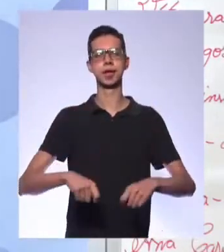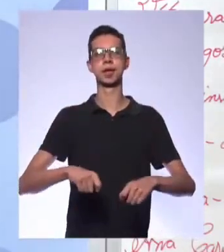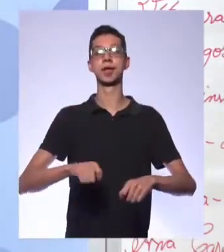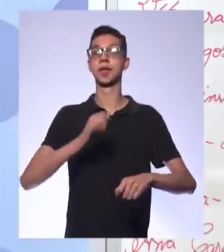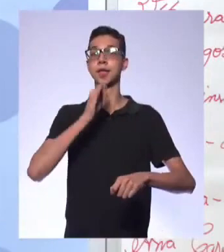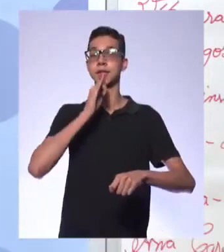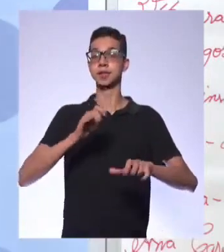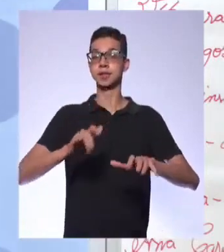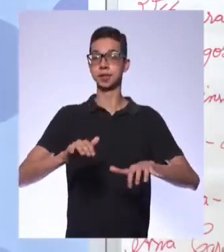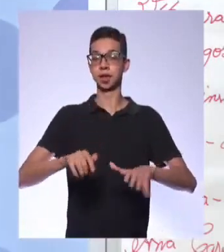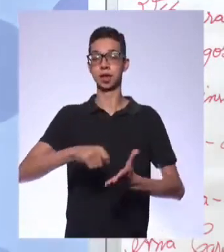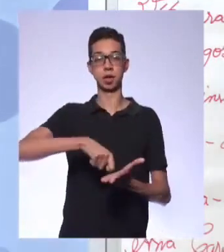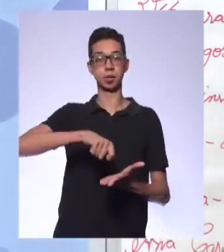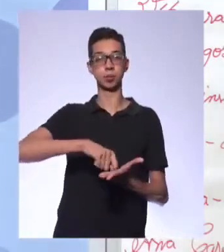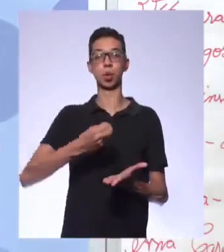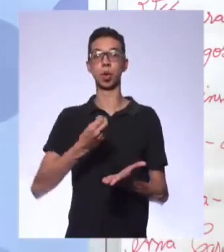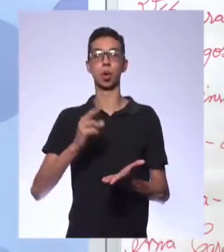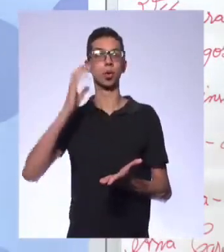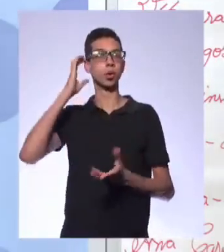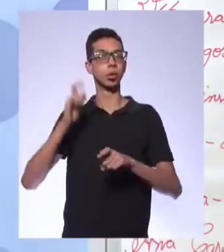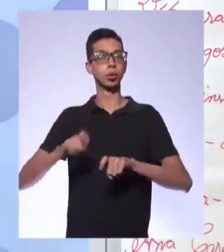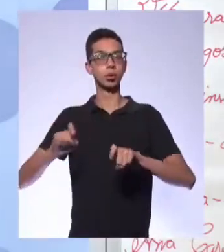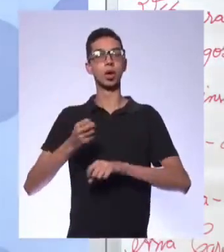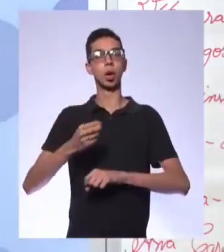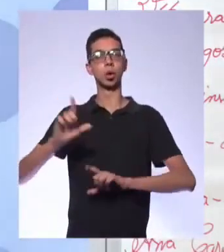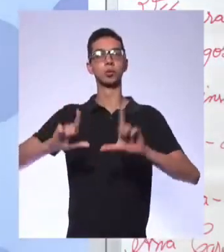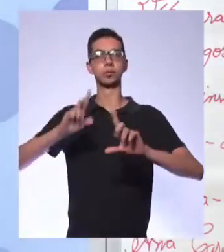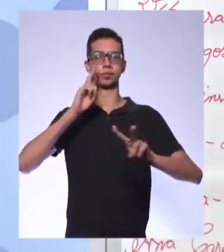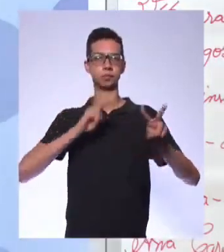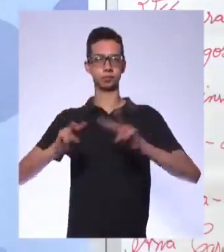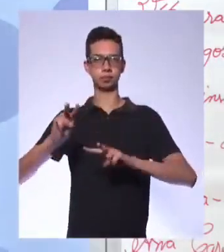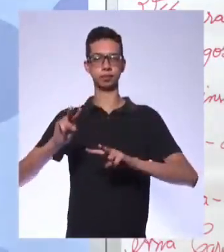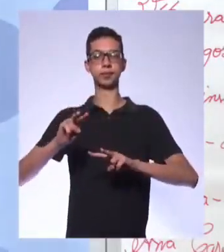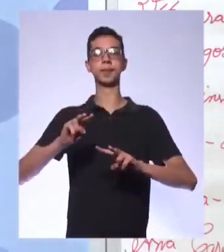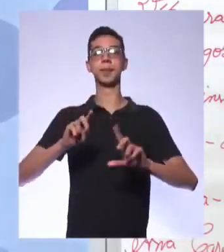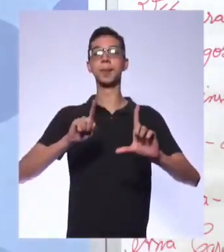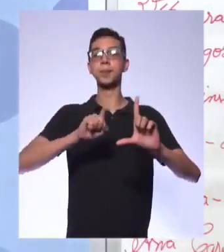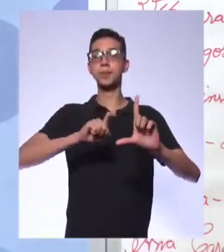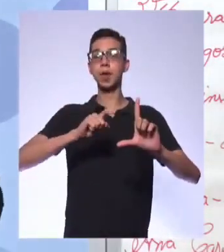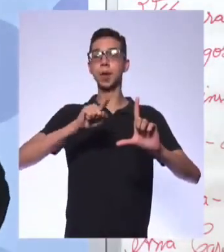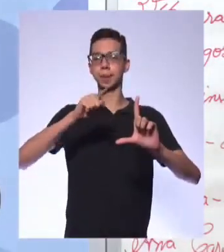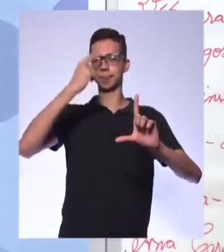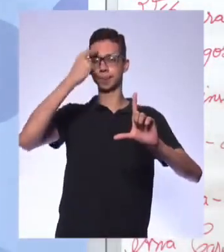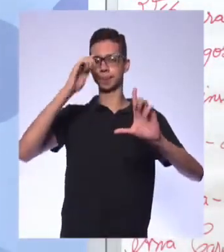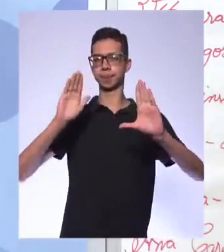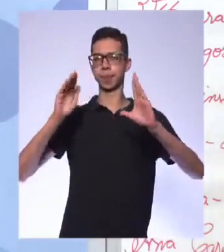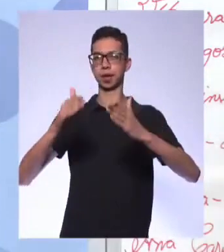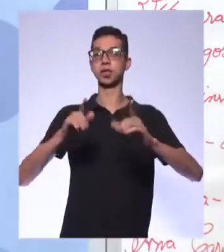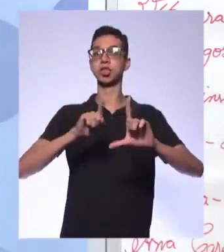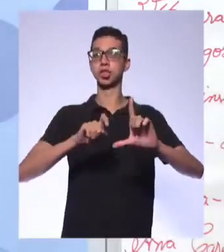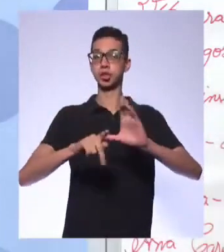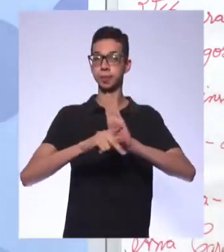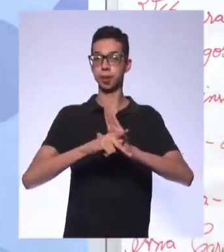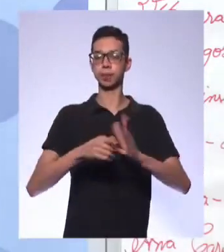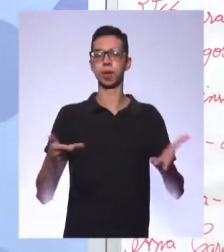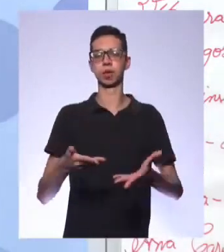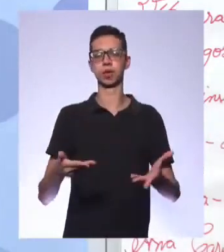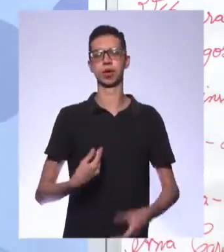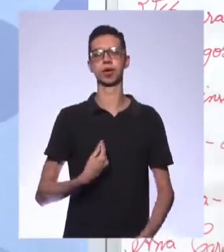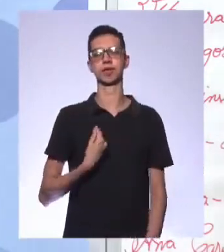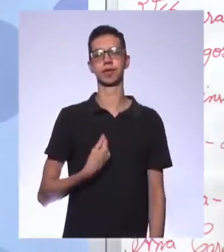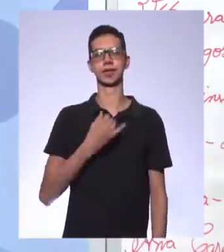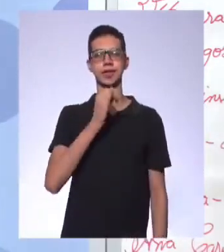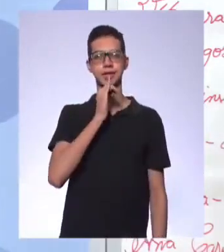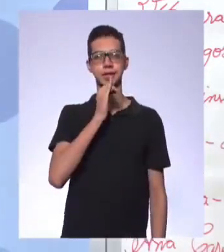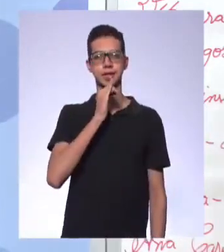radiofônico, televisivo. A mídia digital é essa mídia que ela é pensada e voltada já dentro desse formato digital atual, né?